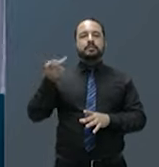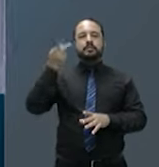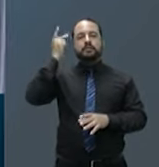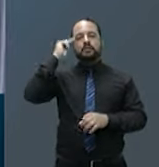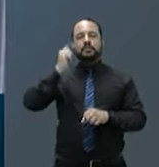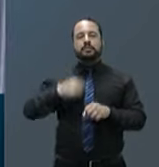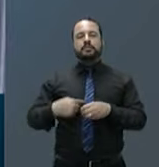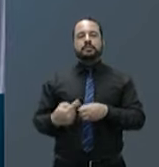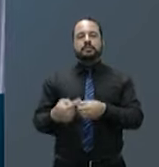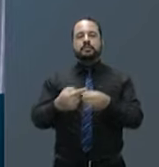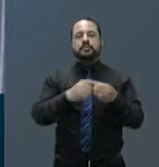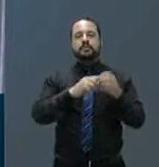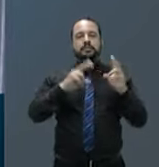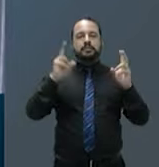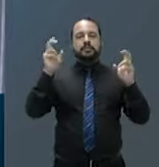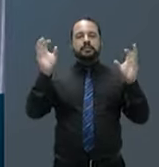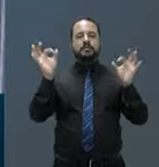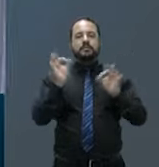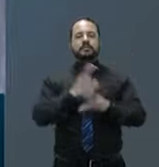fecho aspas.